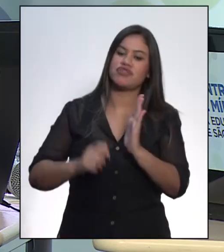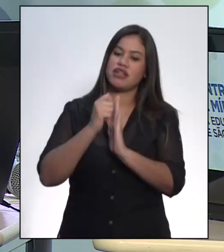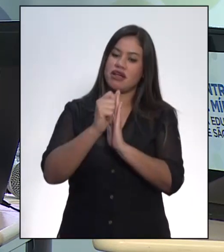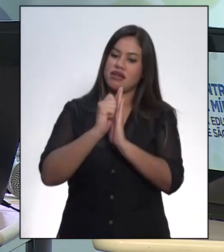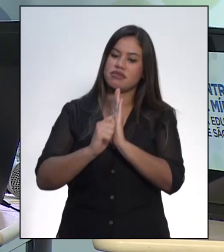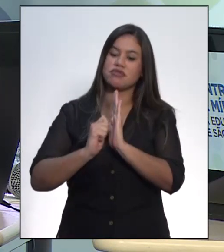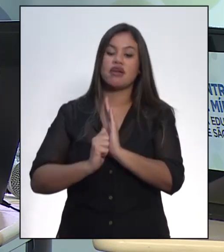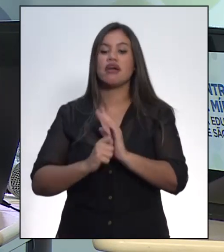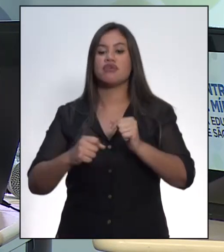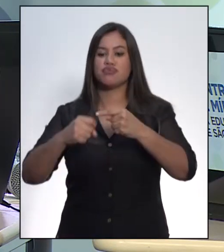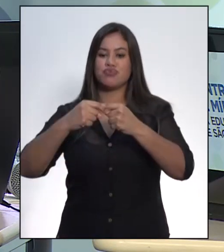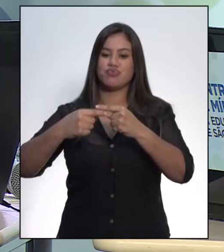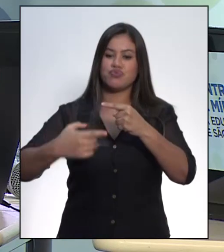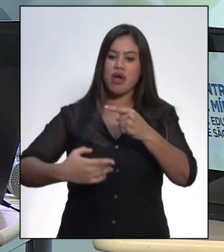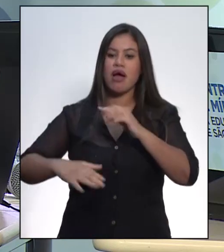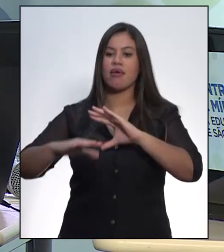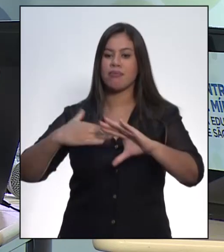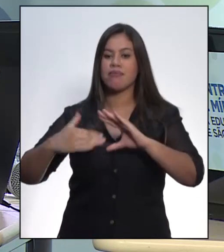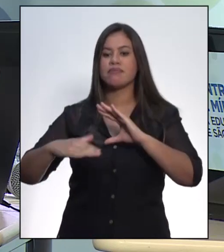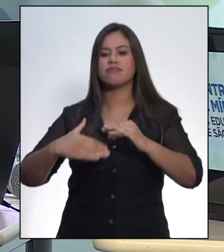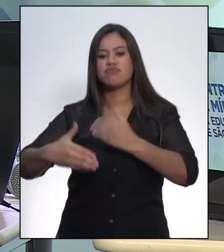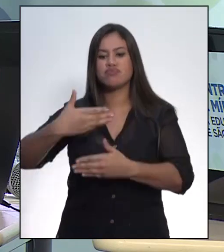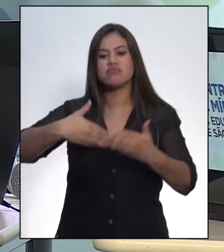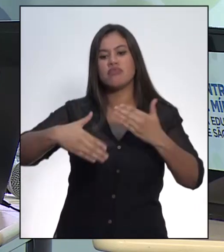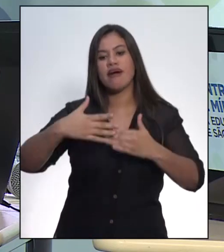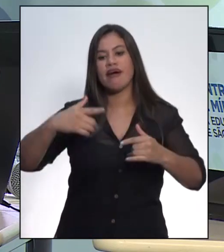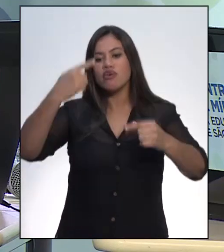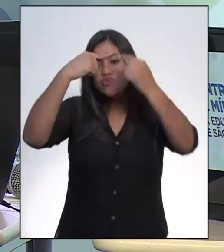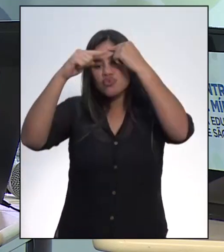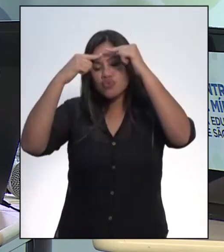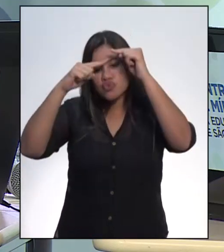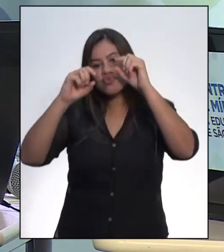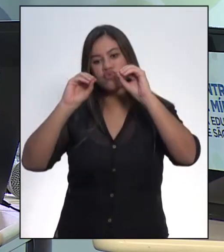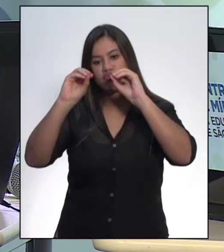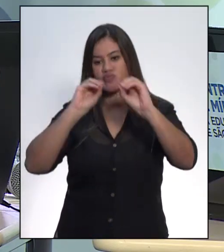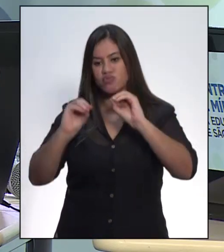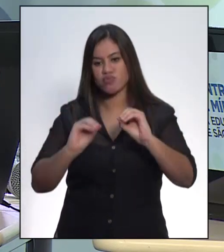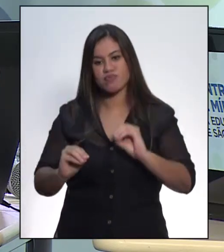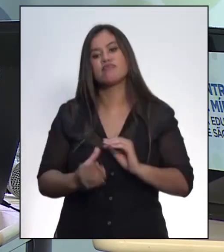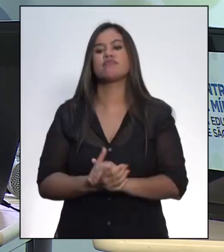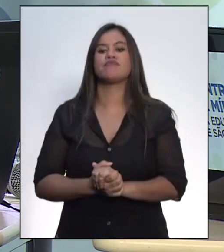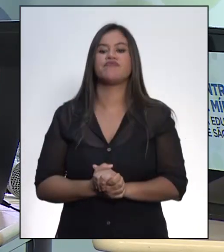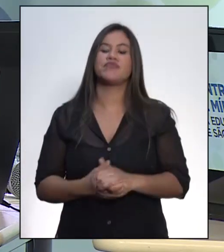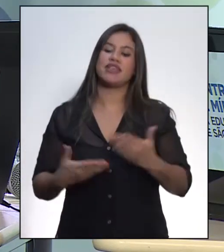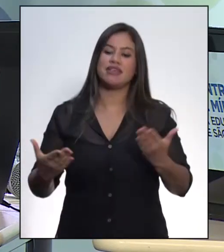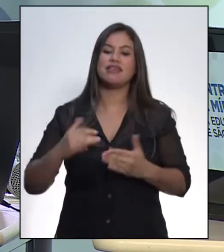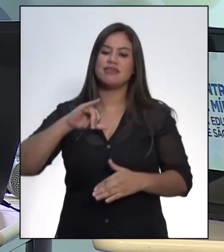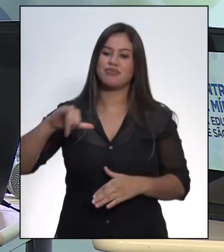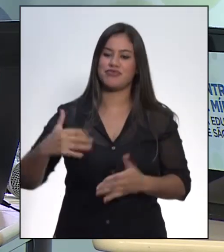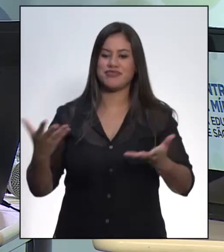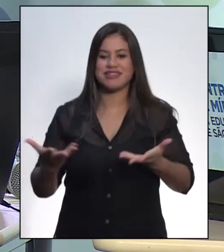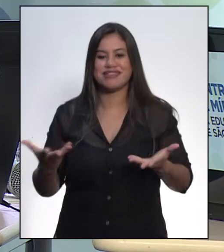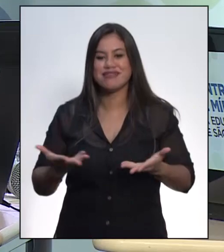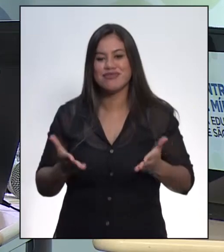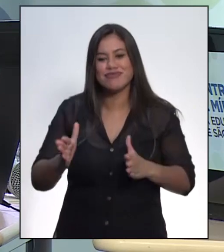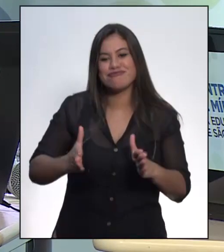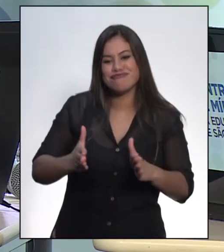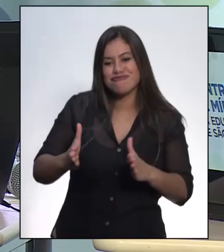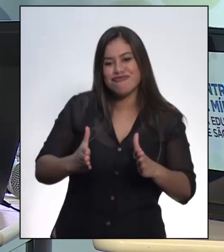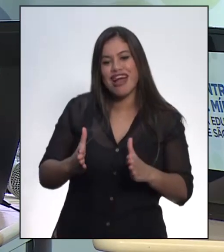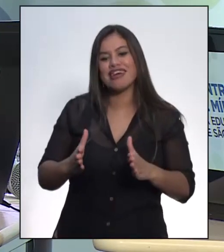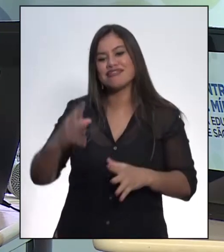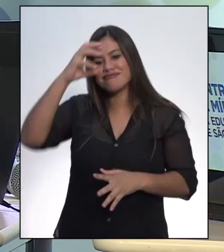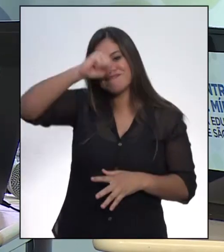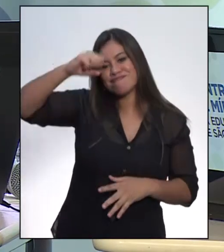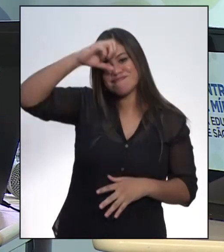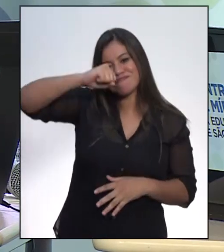as dúvidas, tá? E aproveitar esse momento, que esse momento traga algo de novo para vocês que some no